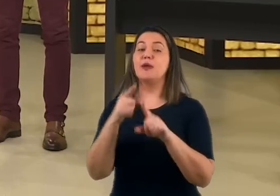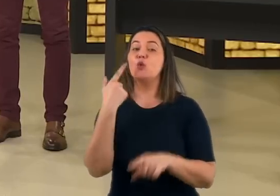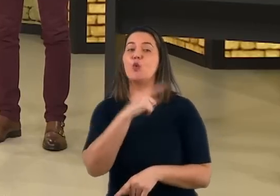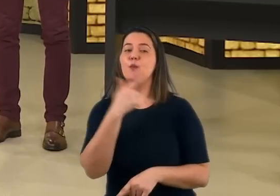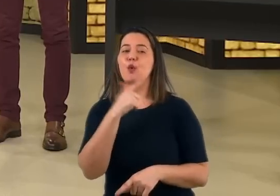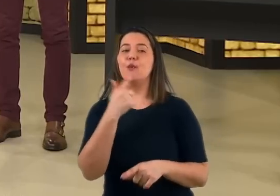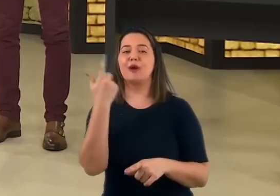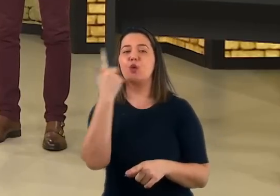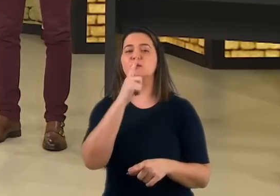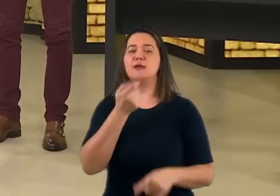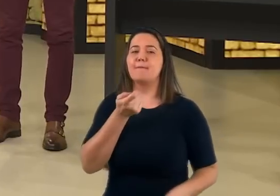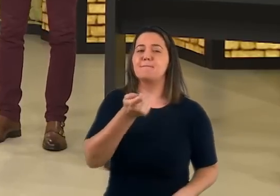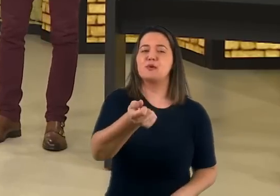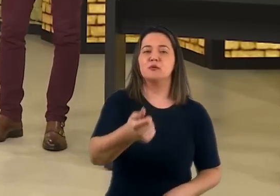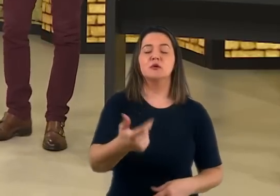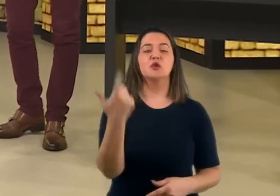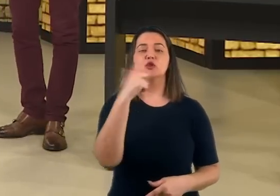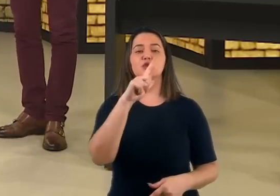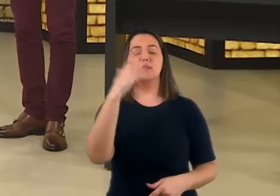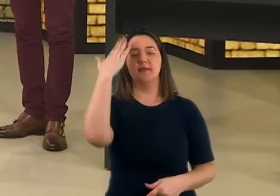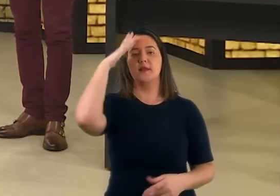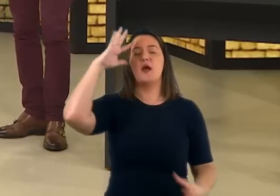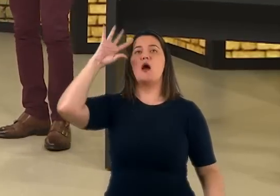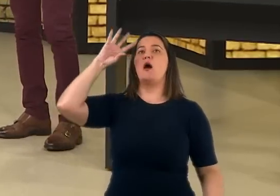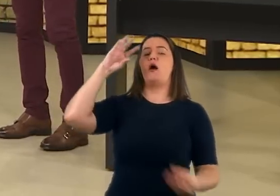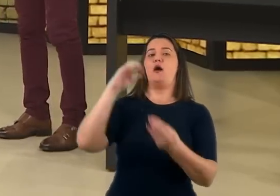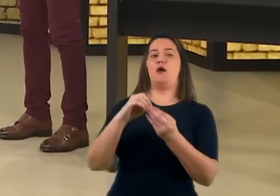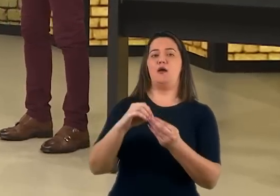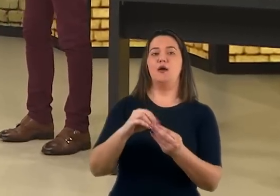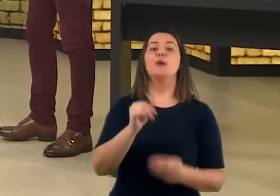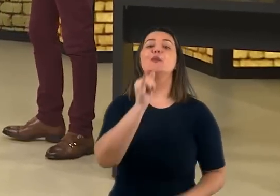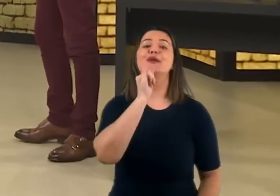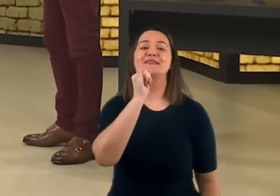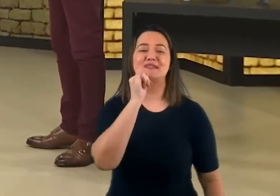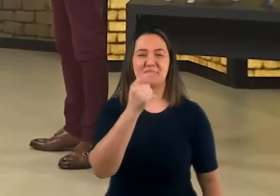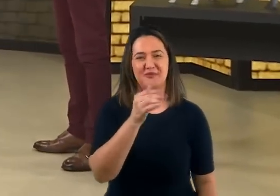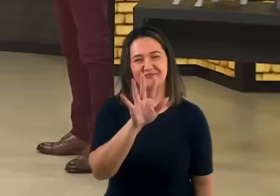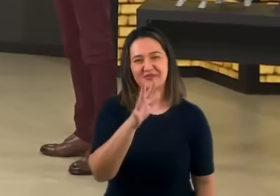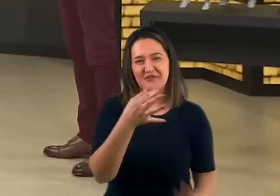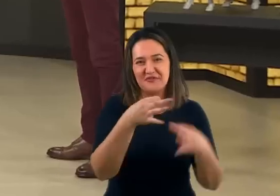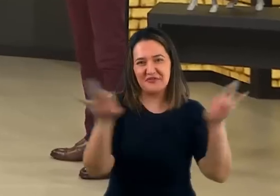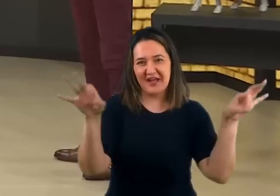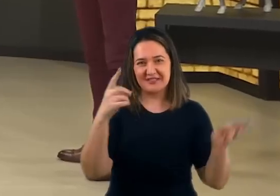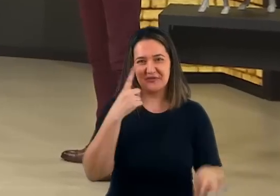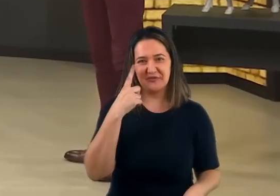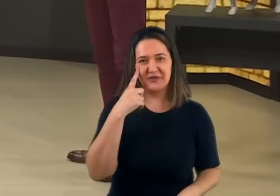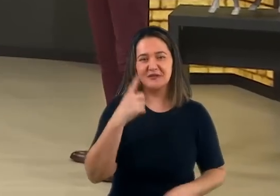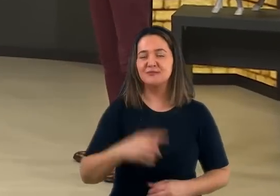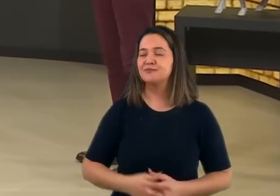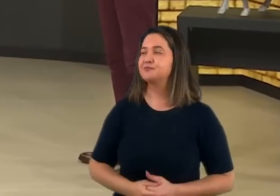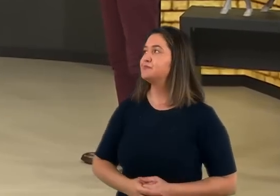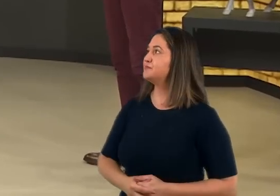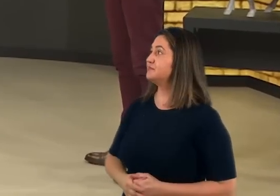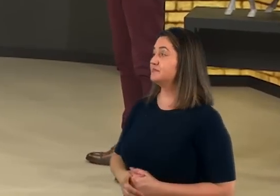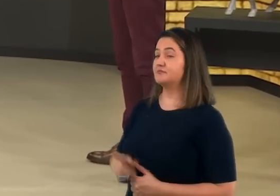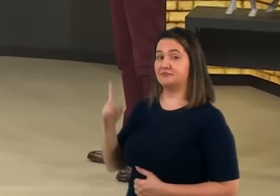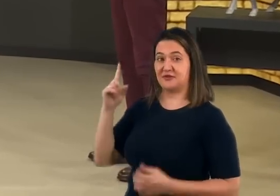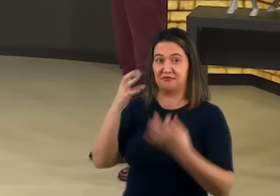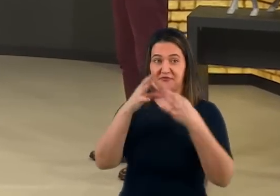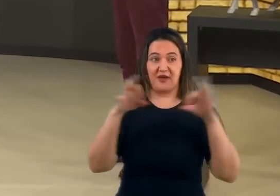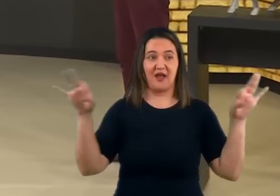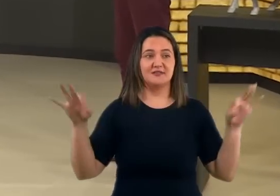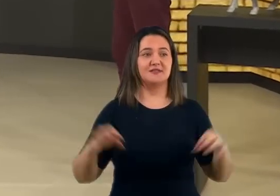um conceito. Seria como se alguém escrevesse assim: olha aqui na arte, você vai entender o erro proposital que o autor da